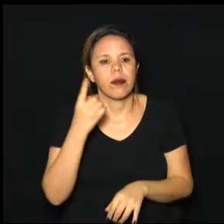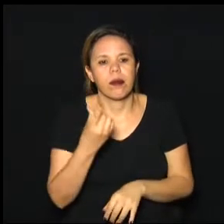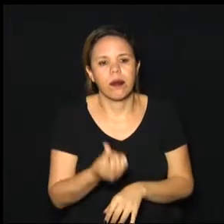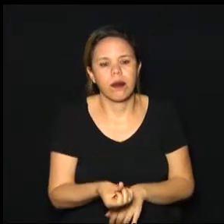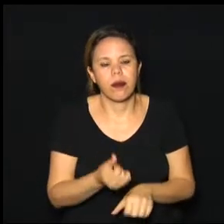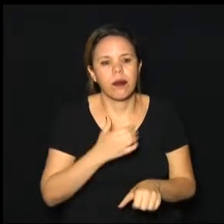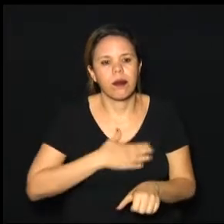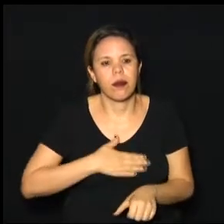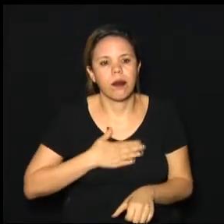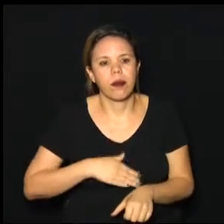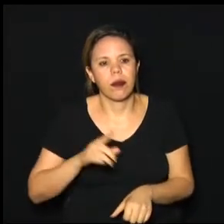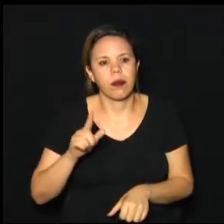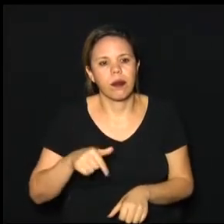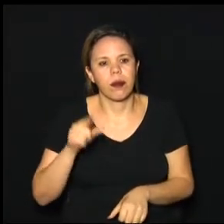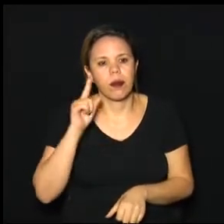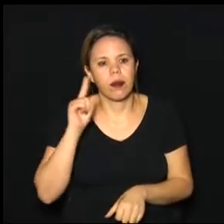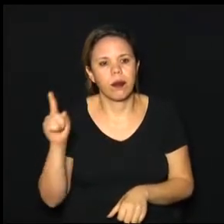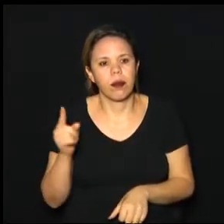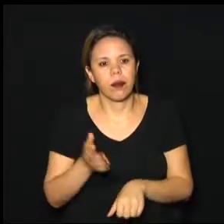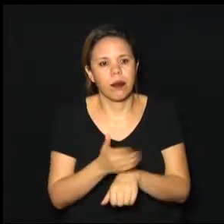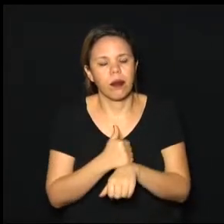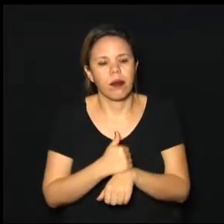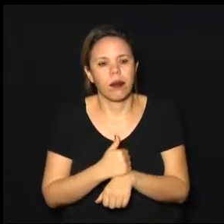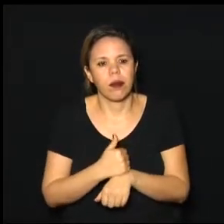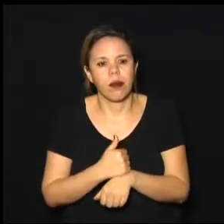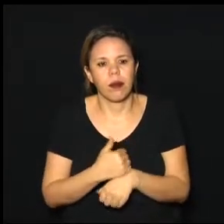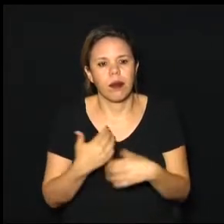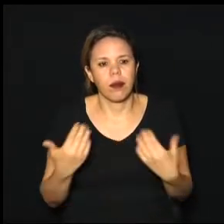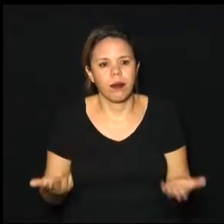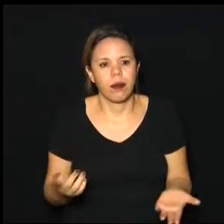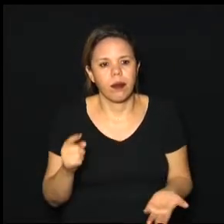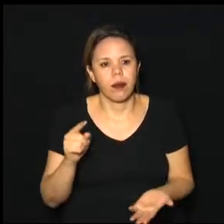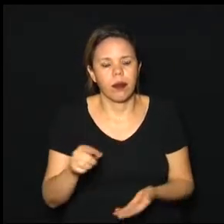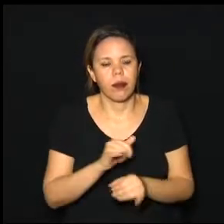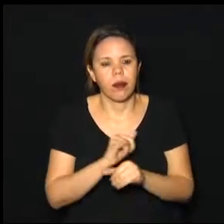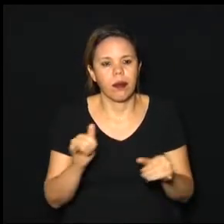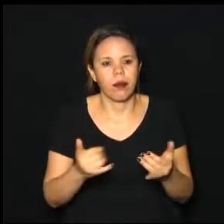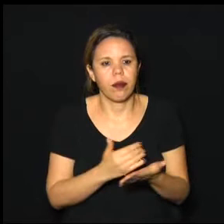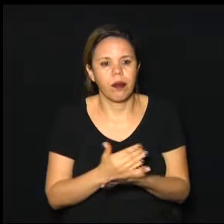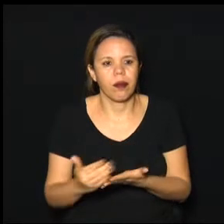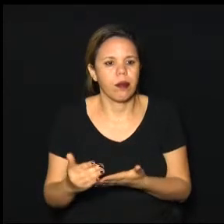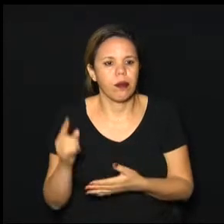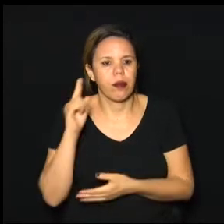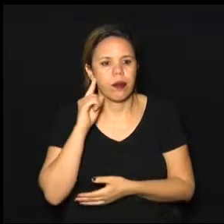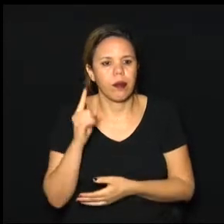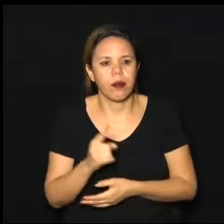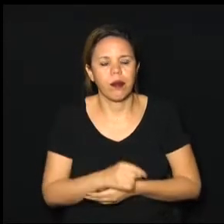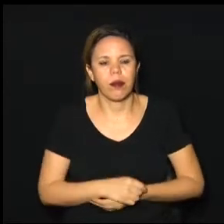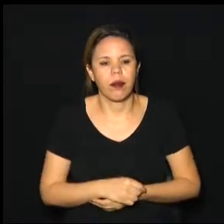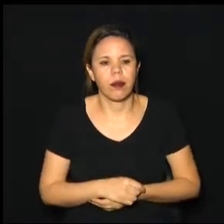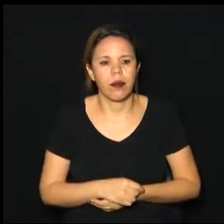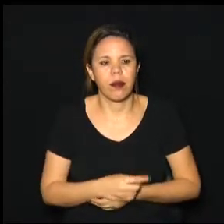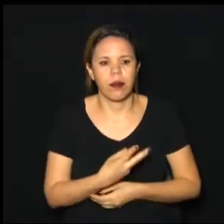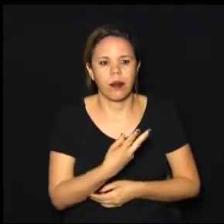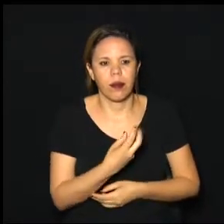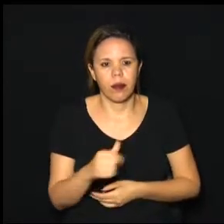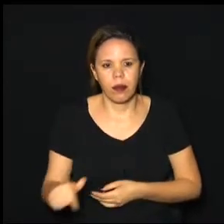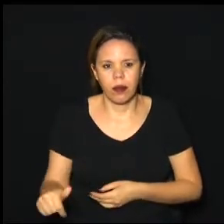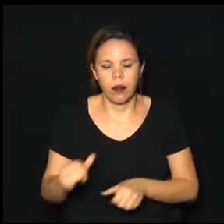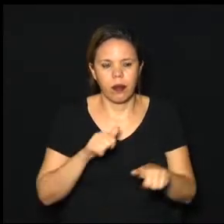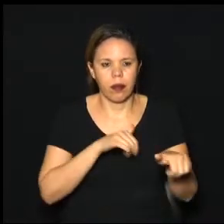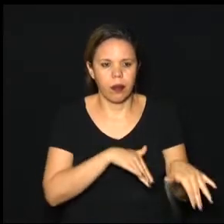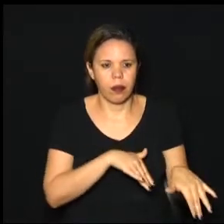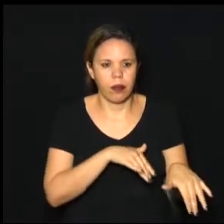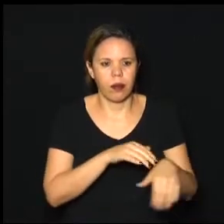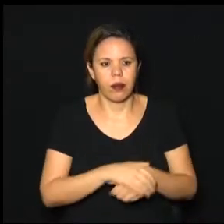agosto, que era a data anteriormente prevista, essa campanha eleitoral vai começar no dia 27 de